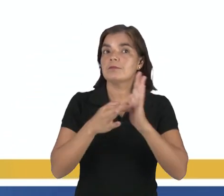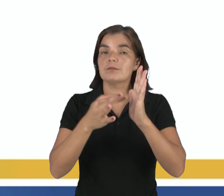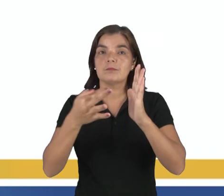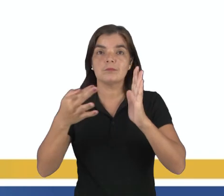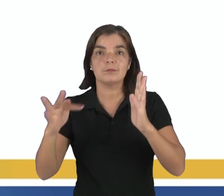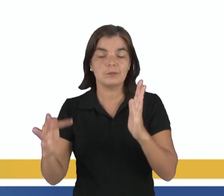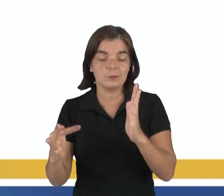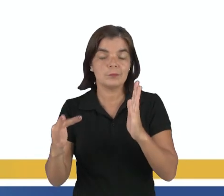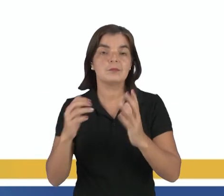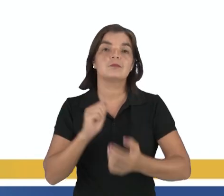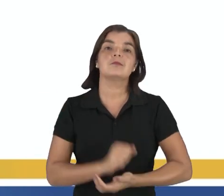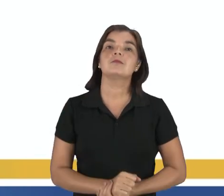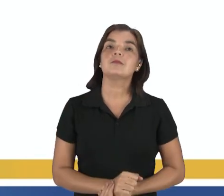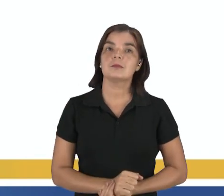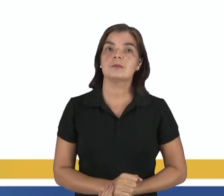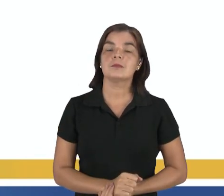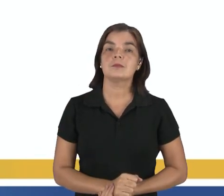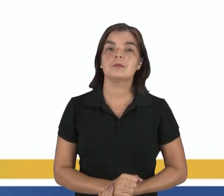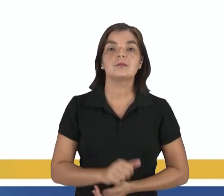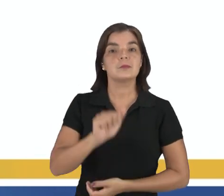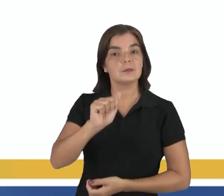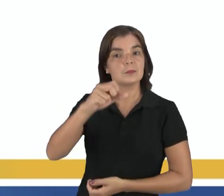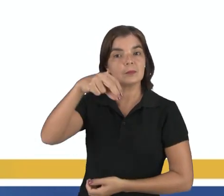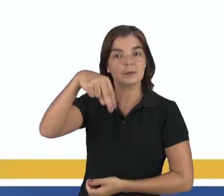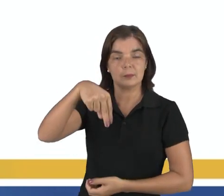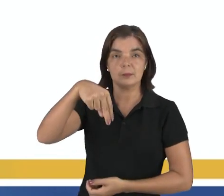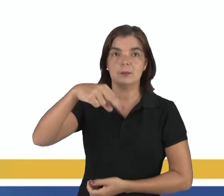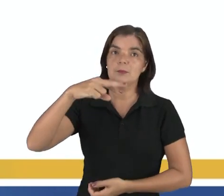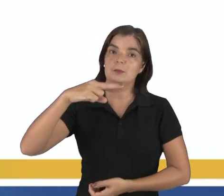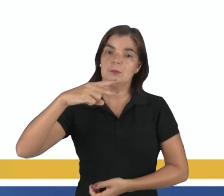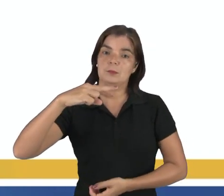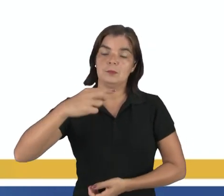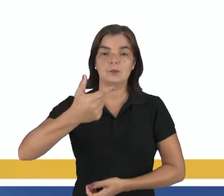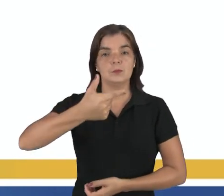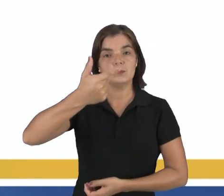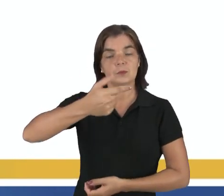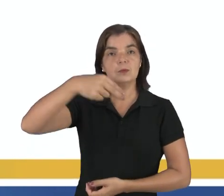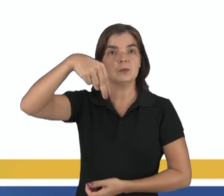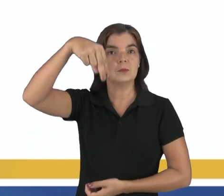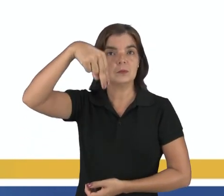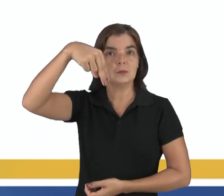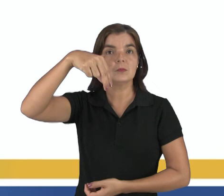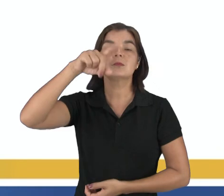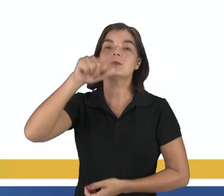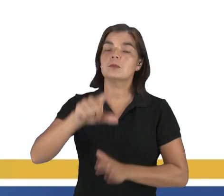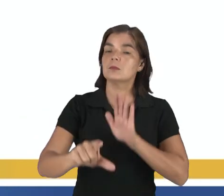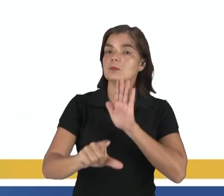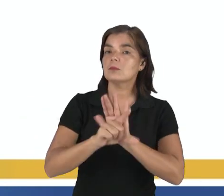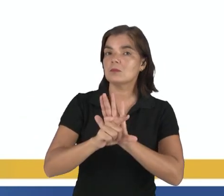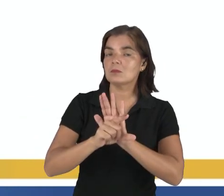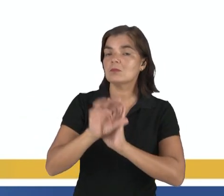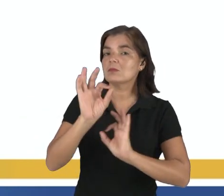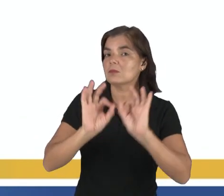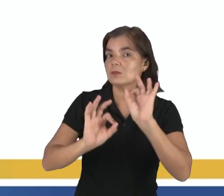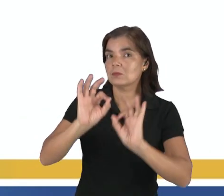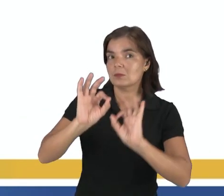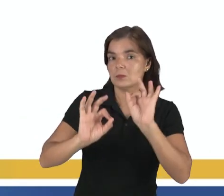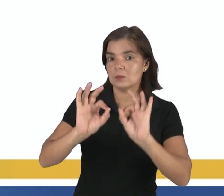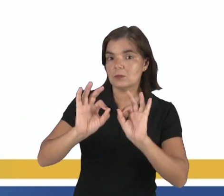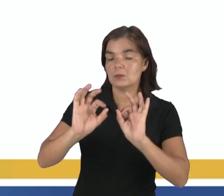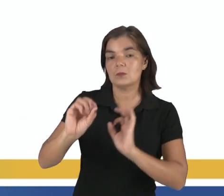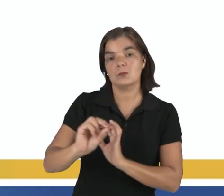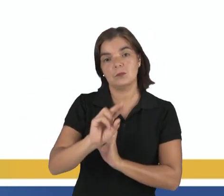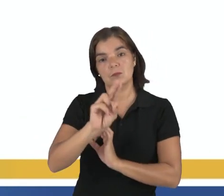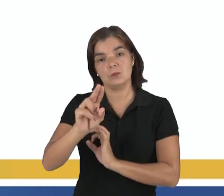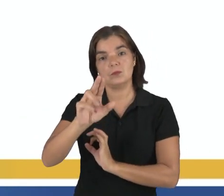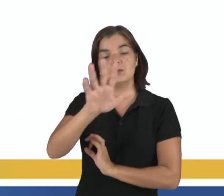ou enésimo termo. Então, essa expressão AN igual a 2 elevado a N, na verdade, é a nossa